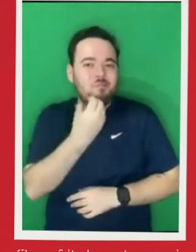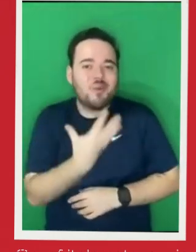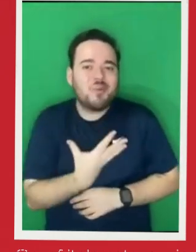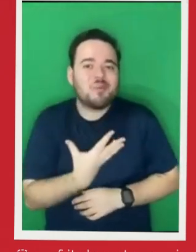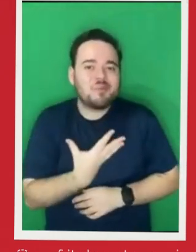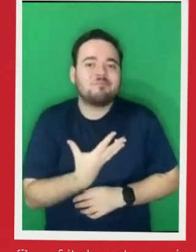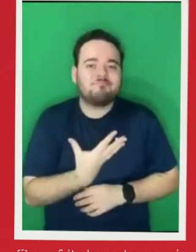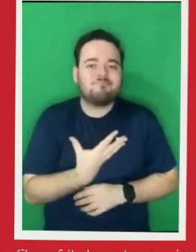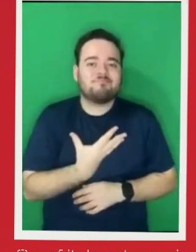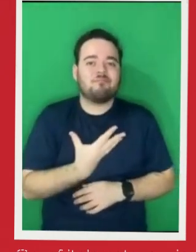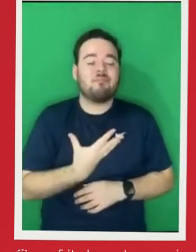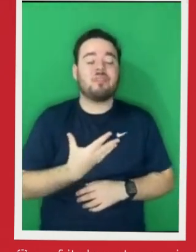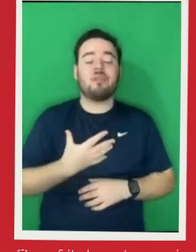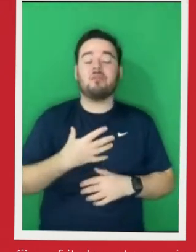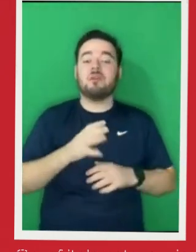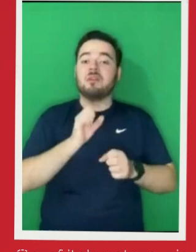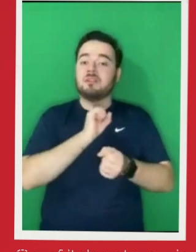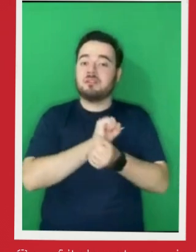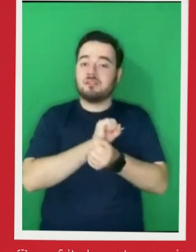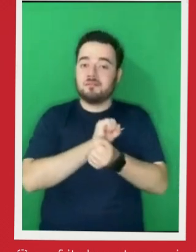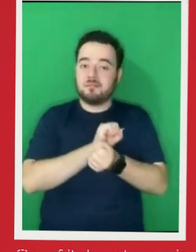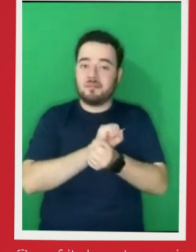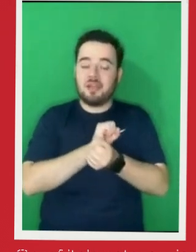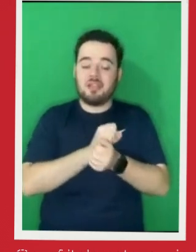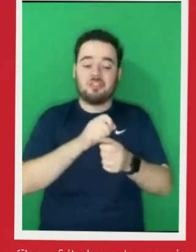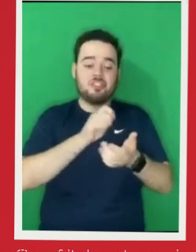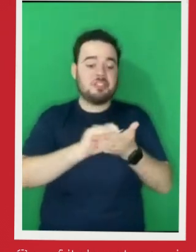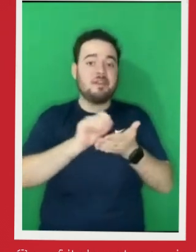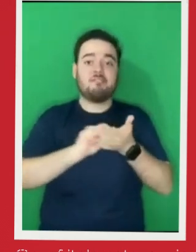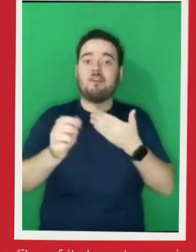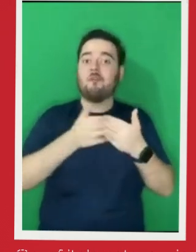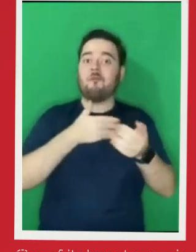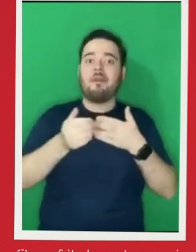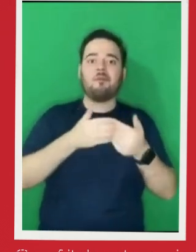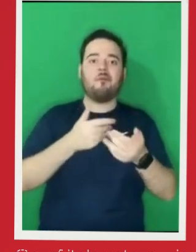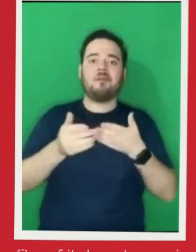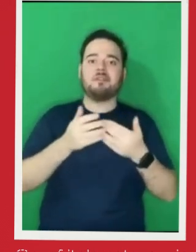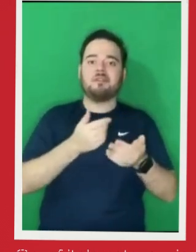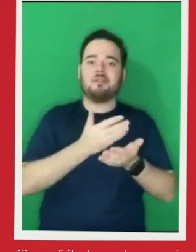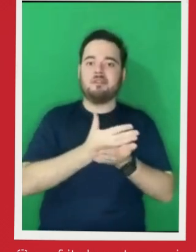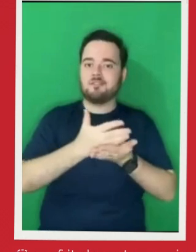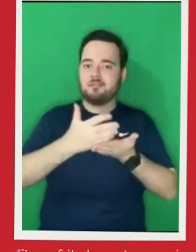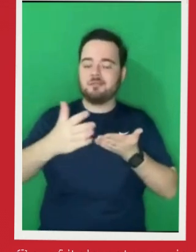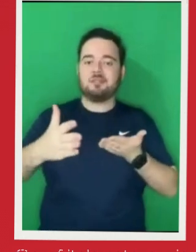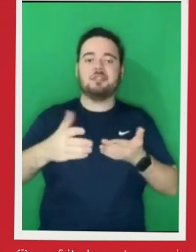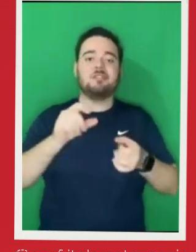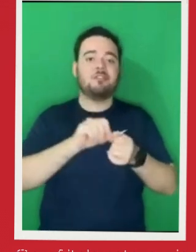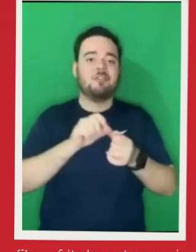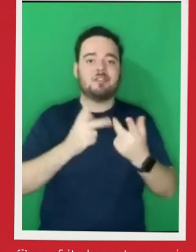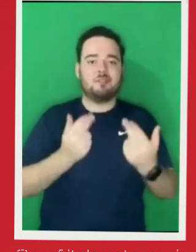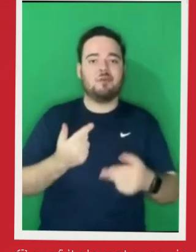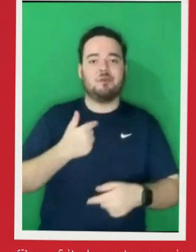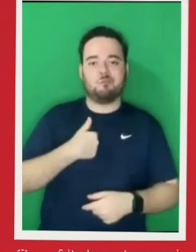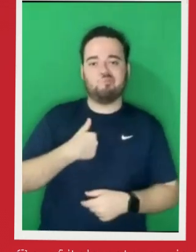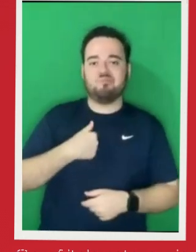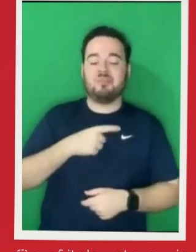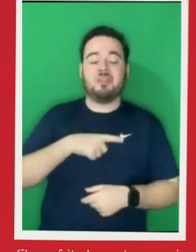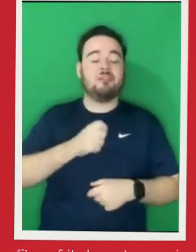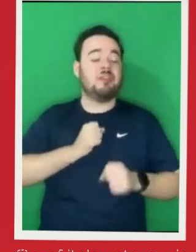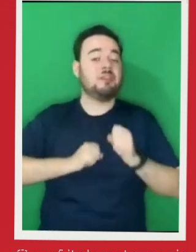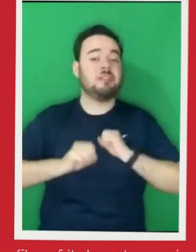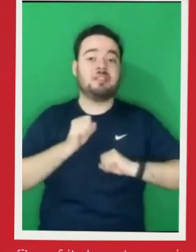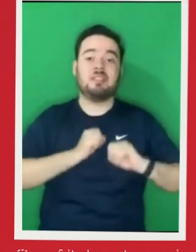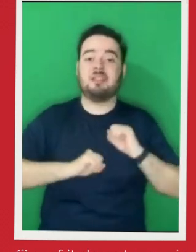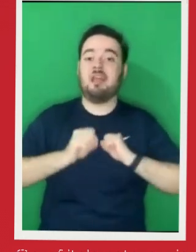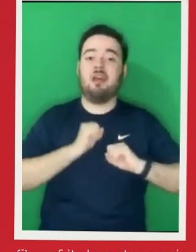tudo em branco. Então não se acanhe de escrever qualquer coisa para começar. Não faça como eu. Eu tenho